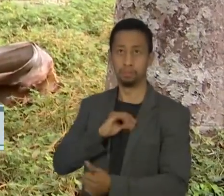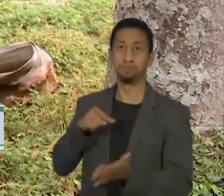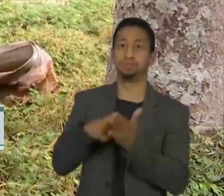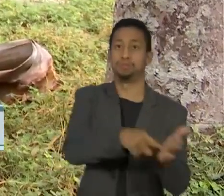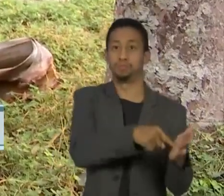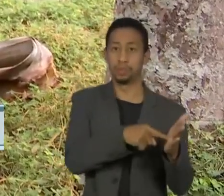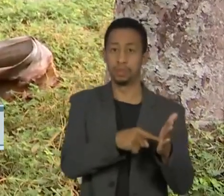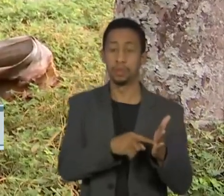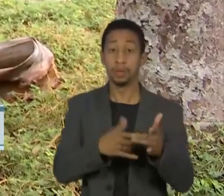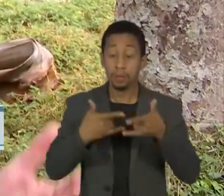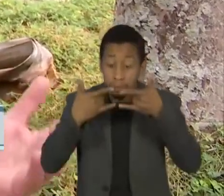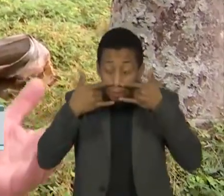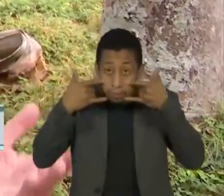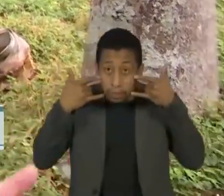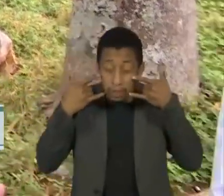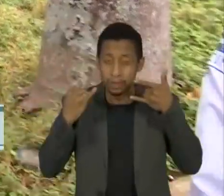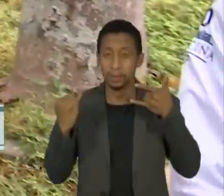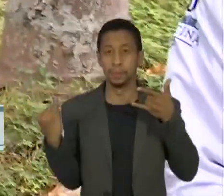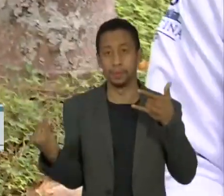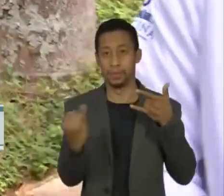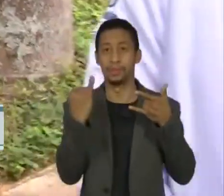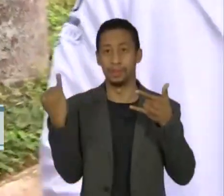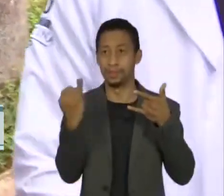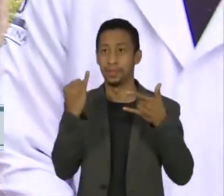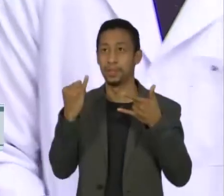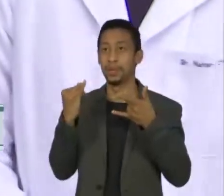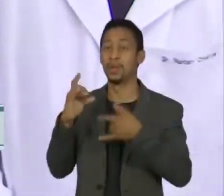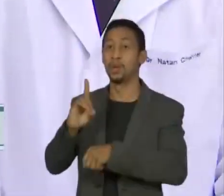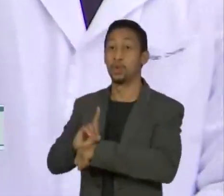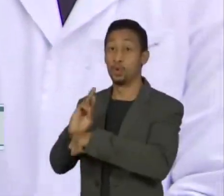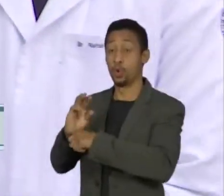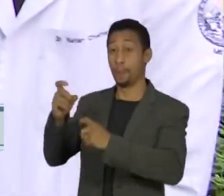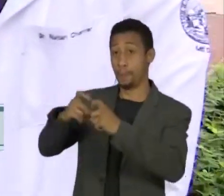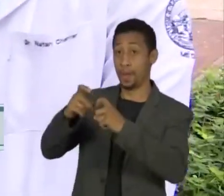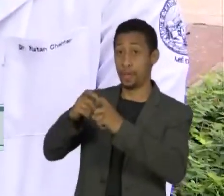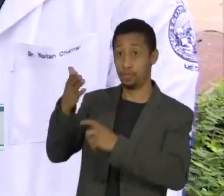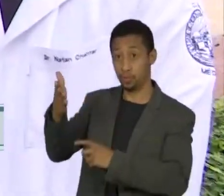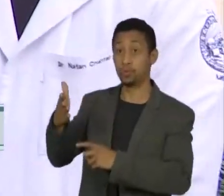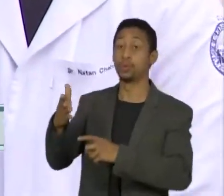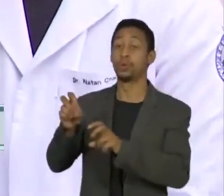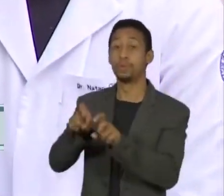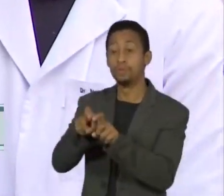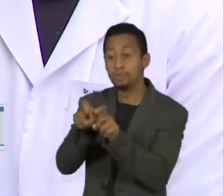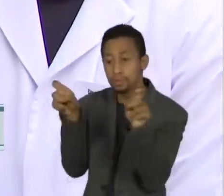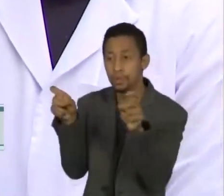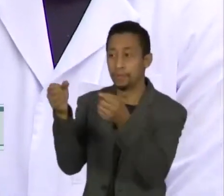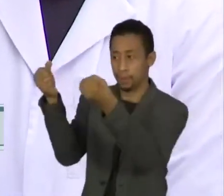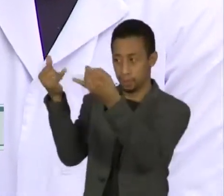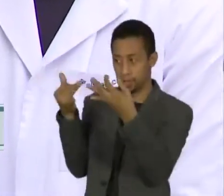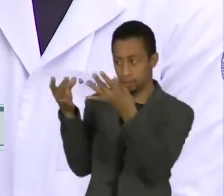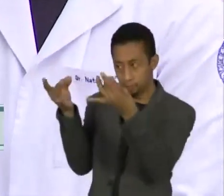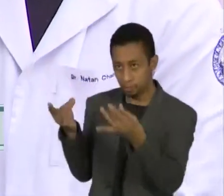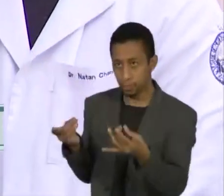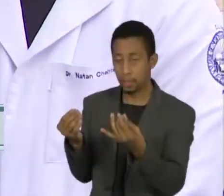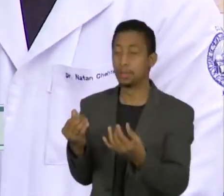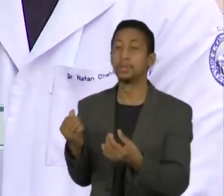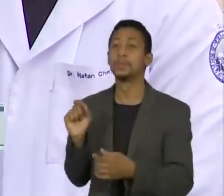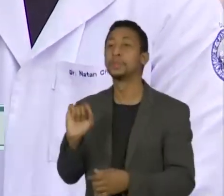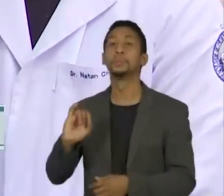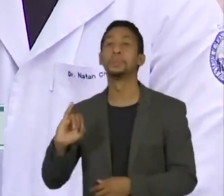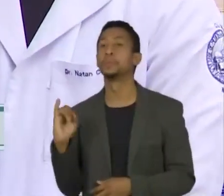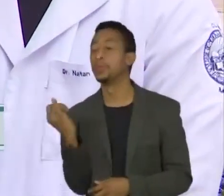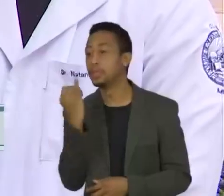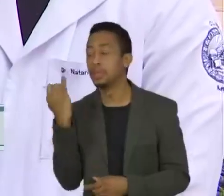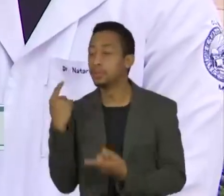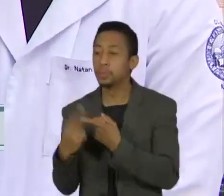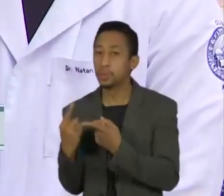uso da máscara, ao meu lado está o doutor Nathan Schetter, que é médico geriatra. Doutor, por que é tão importante usar a máscara, que agora